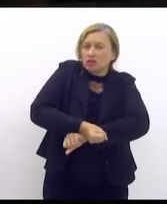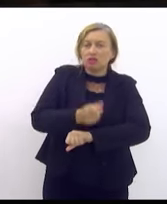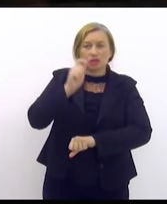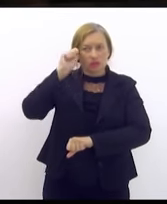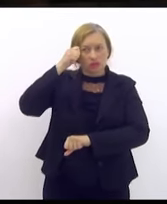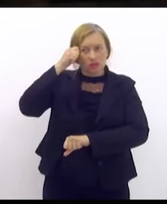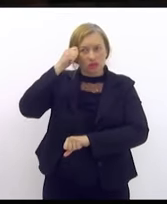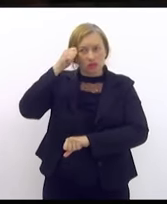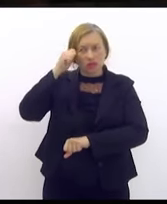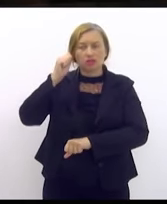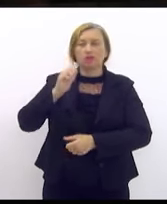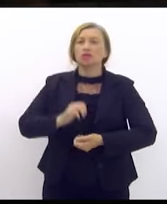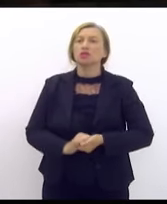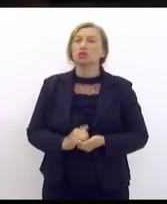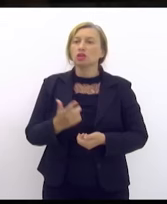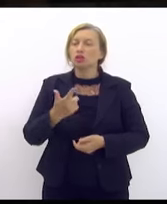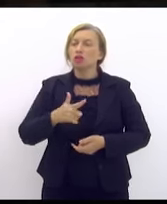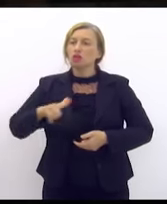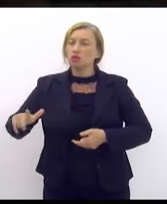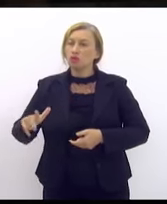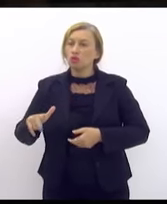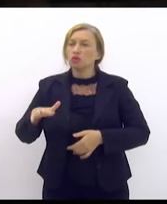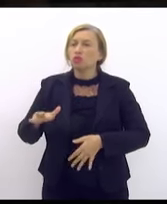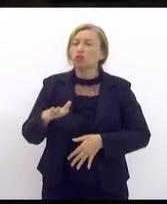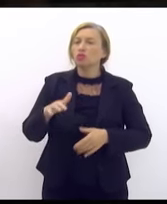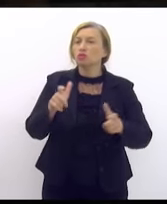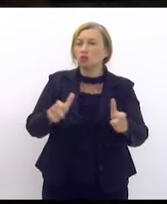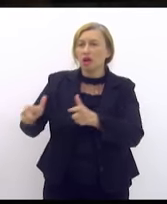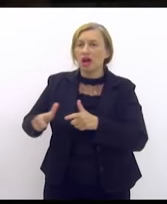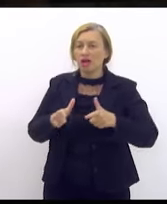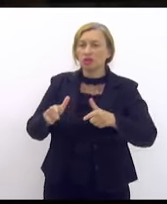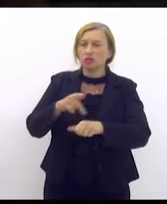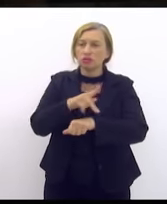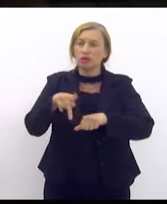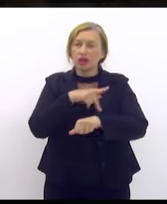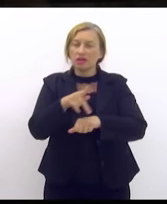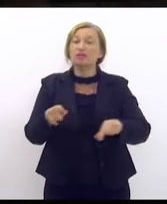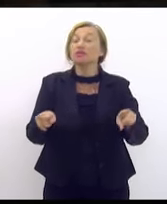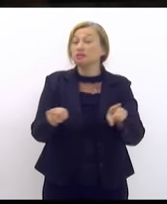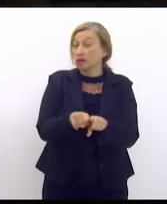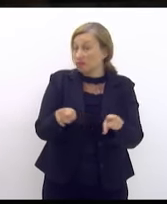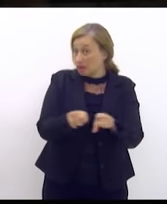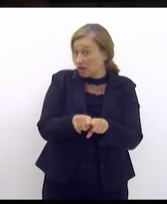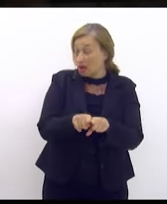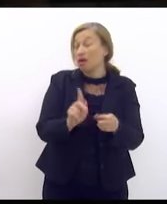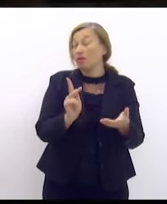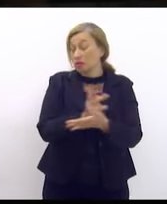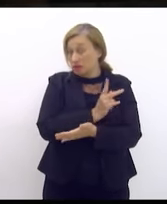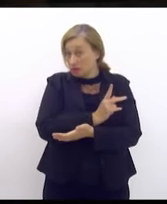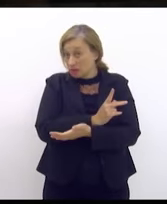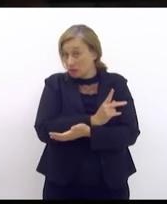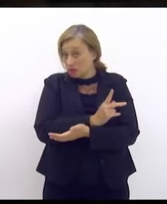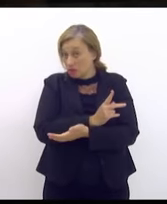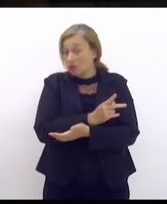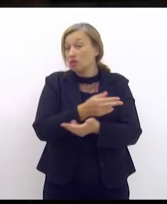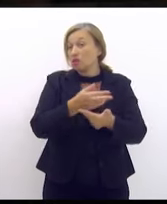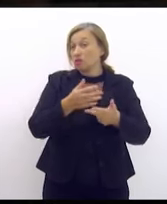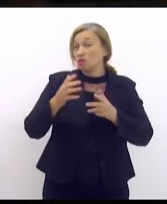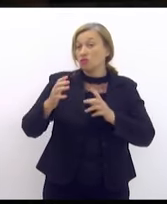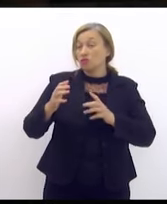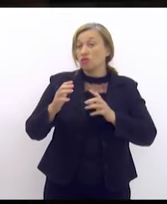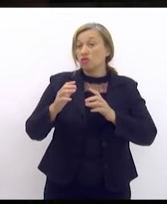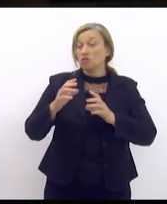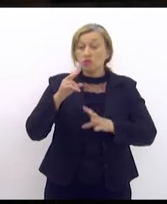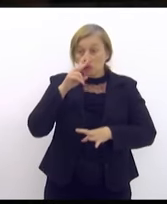Escravo em outras partes do país isso também aconteceu com muita intensidade